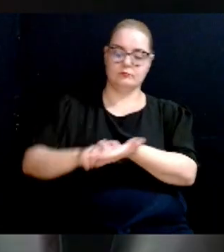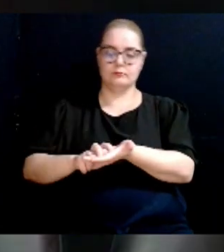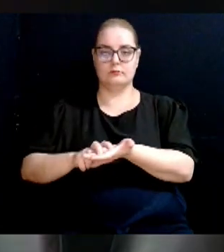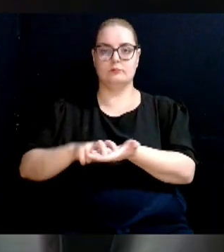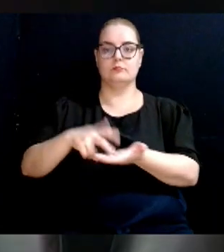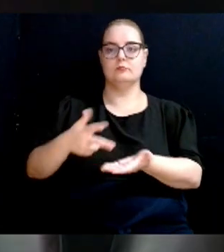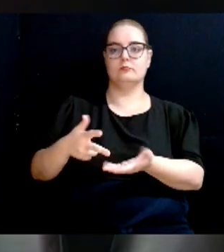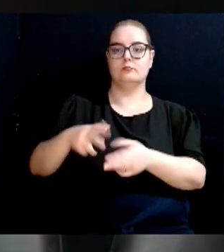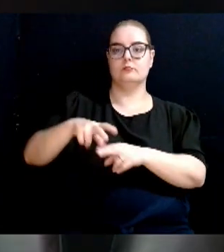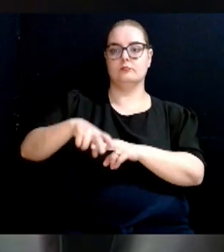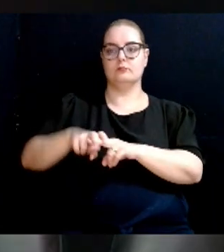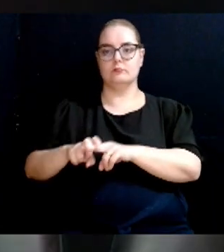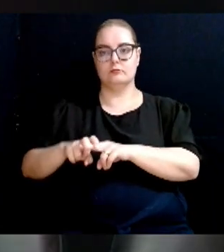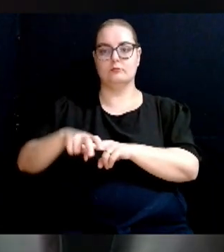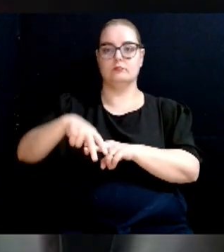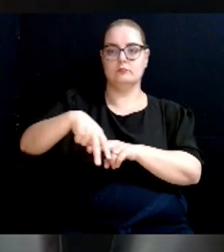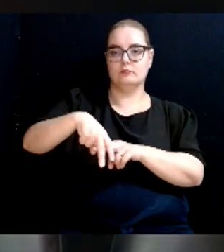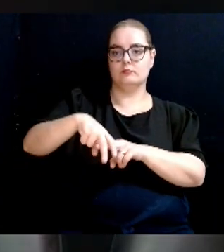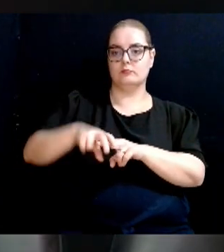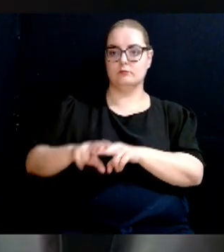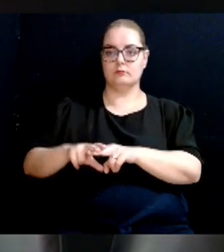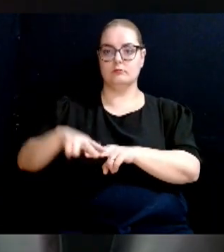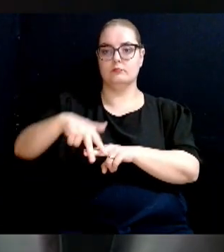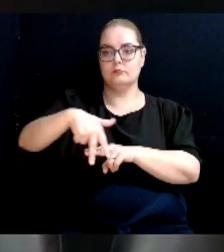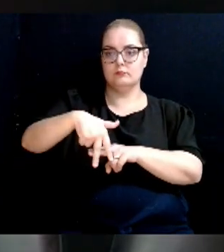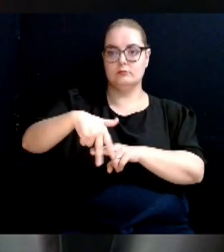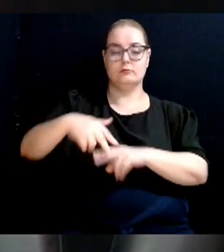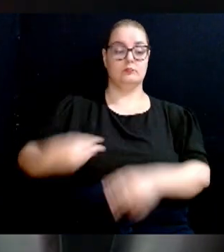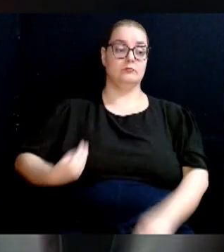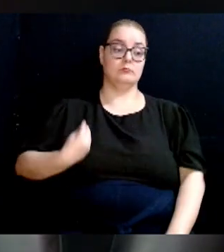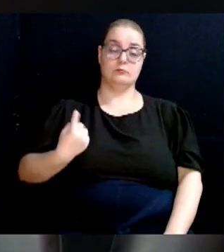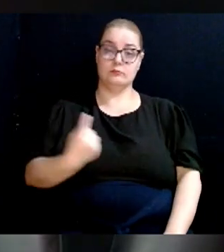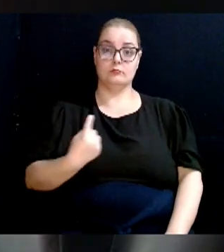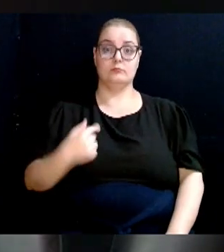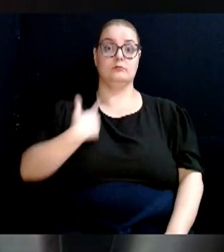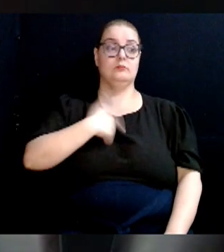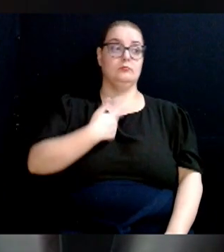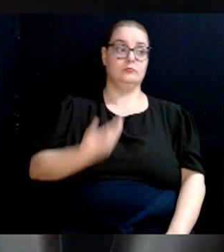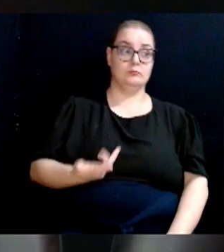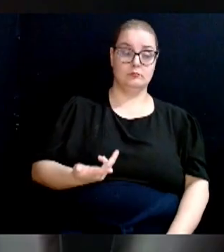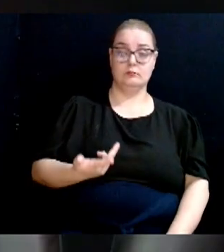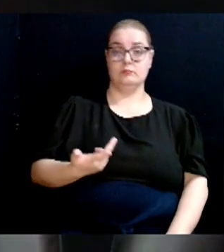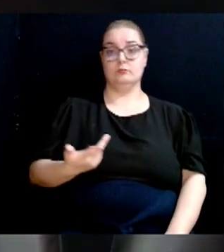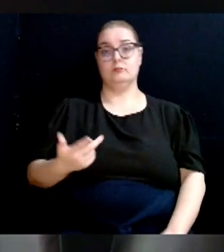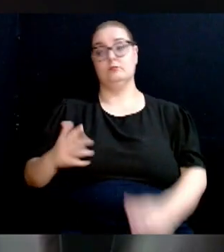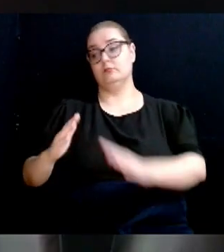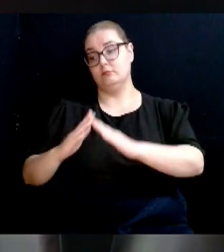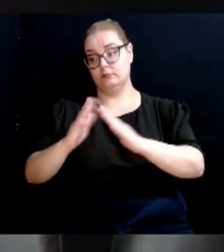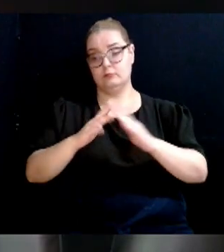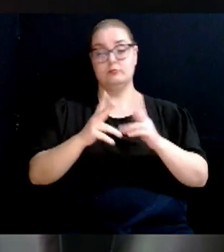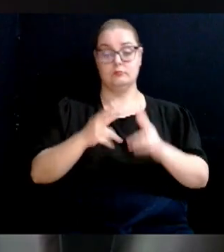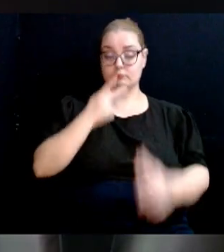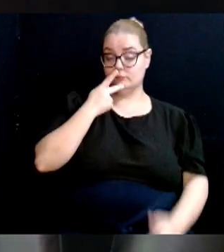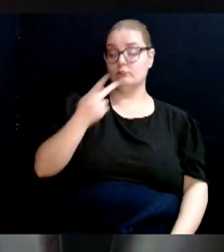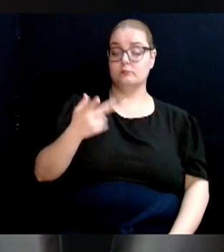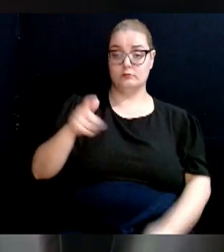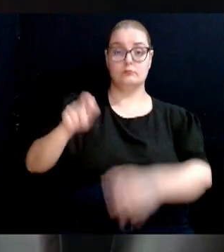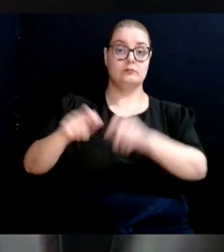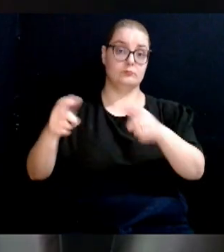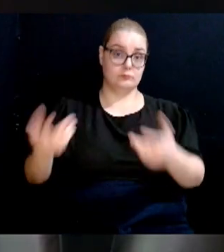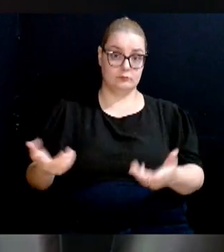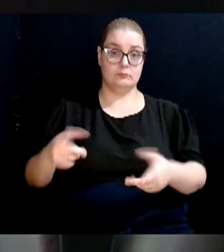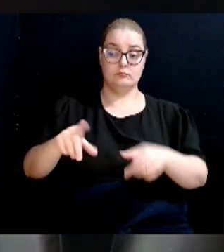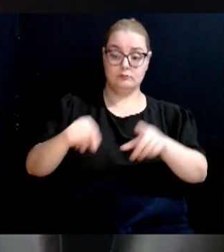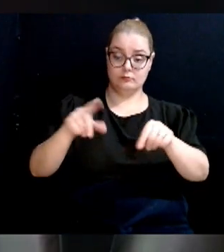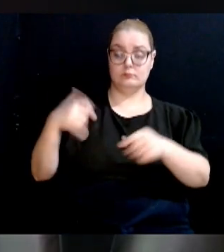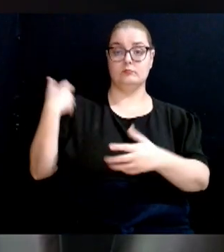né, para viver sozinho até em nossos lares, né, como citamos que agora as pessoas estão escolhendo envelhecer